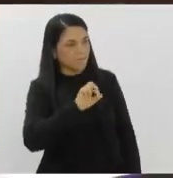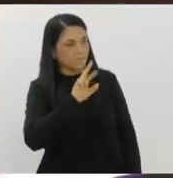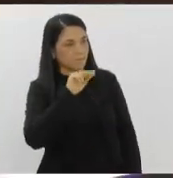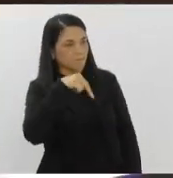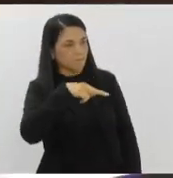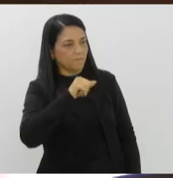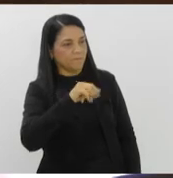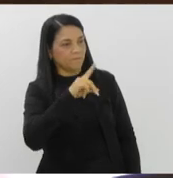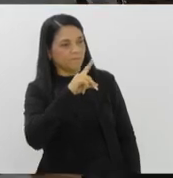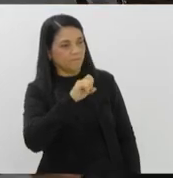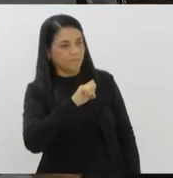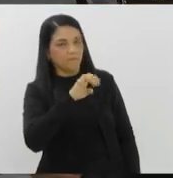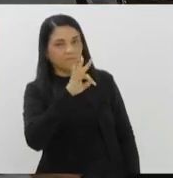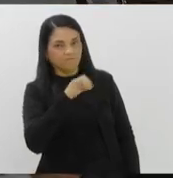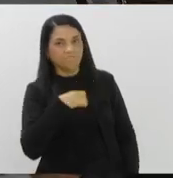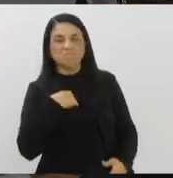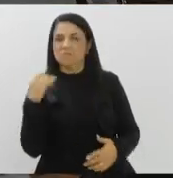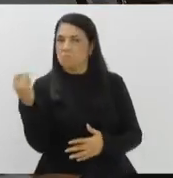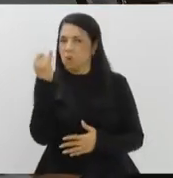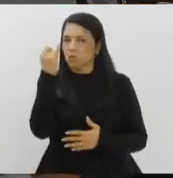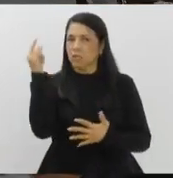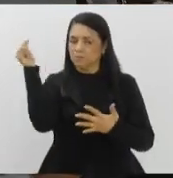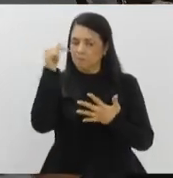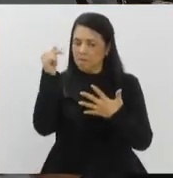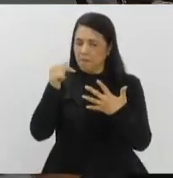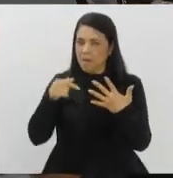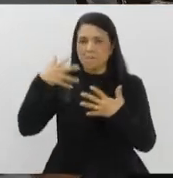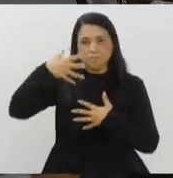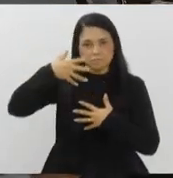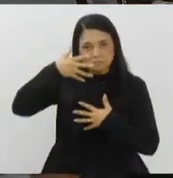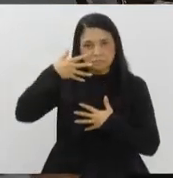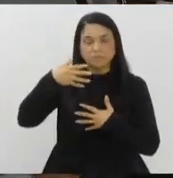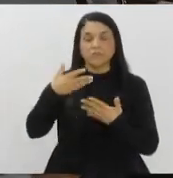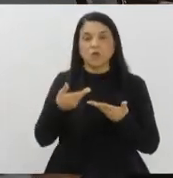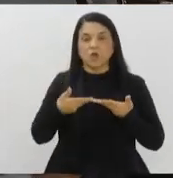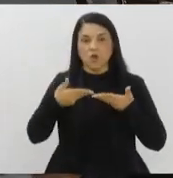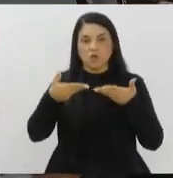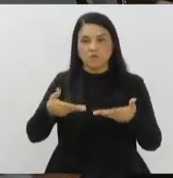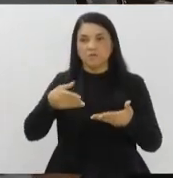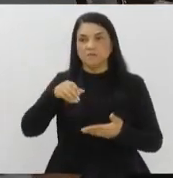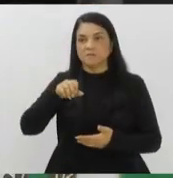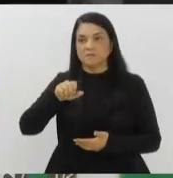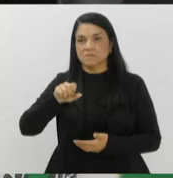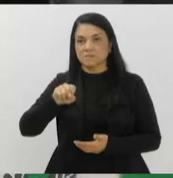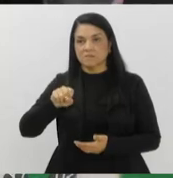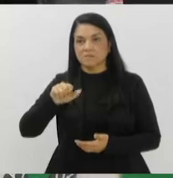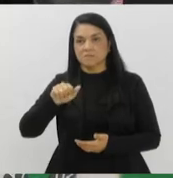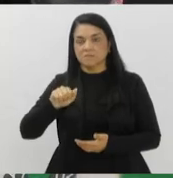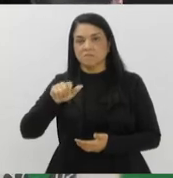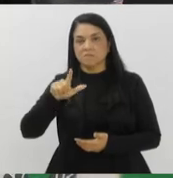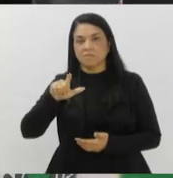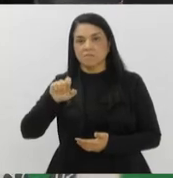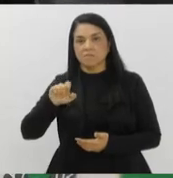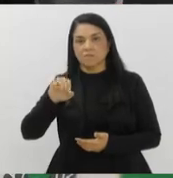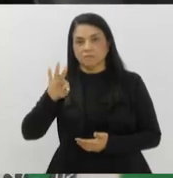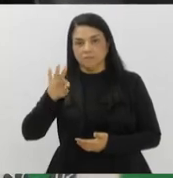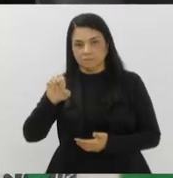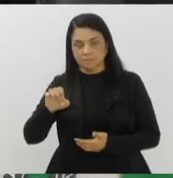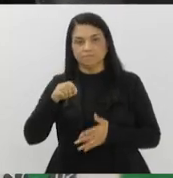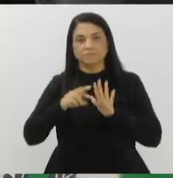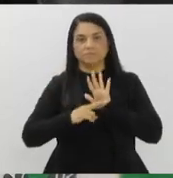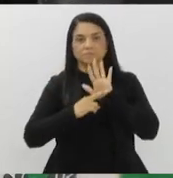todos os elementos colocados aqui. Já convido agora a senhora Salete Feliciano da Silva,